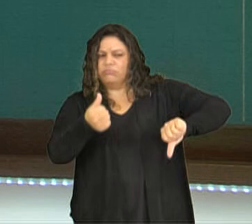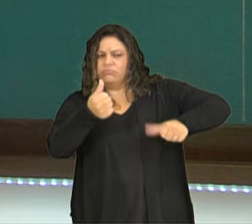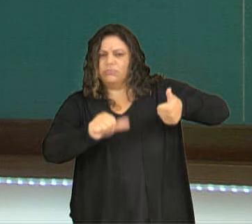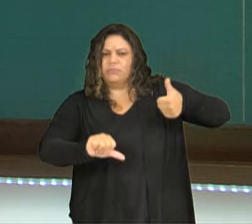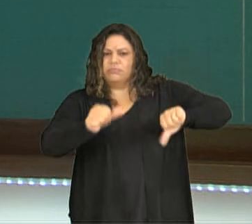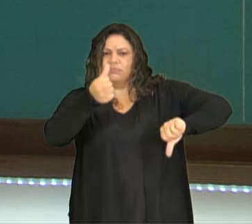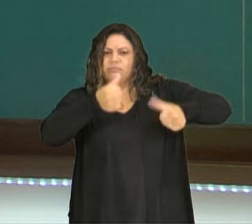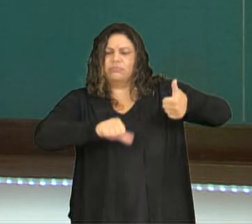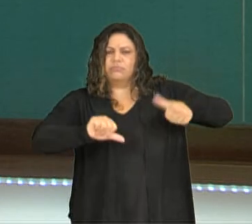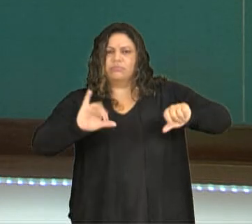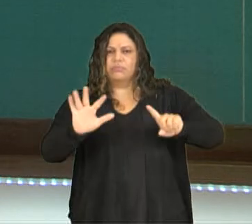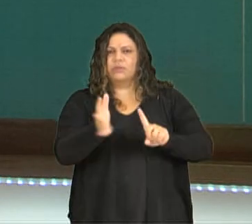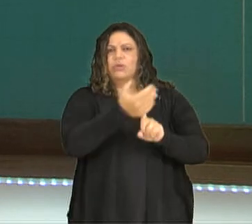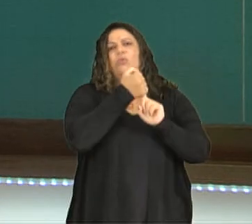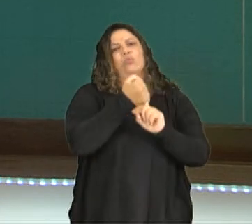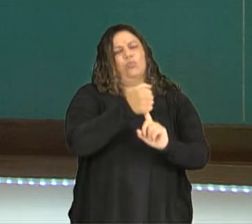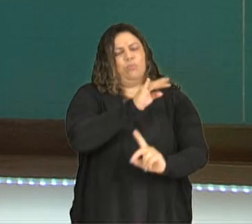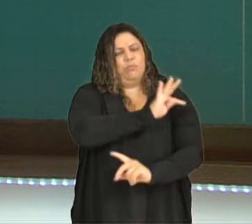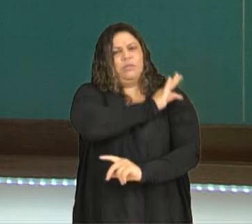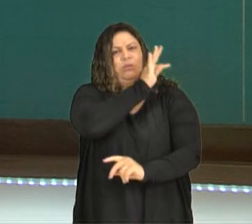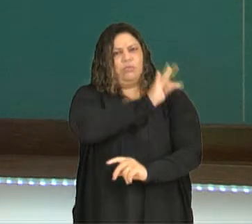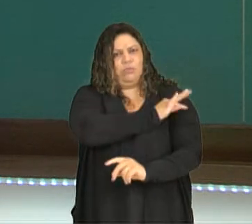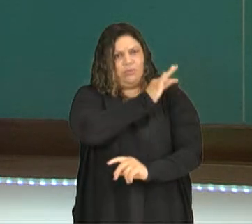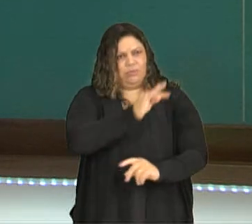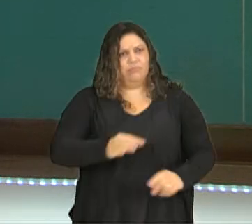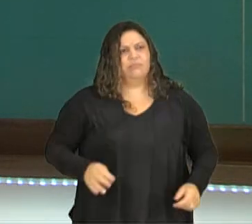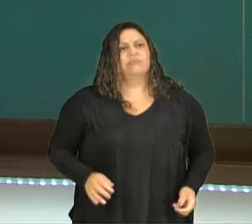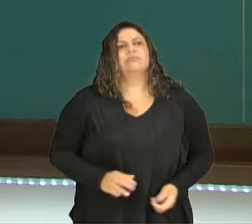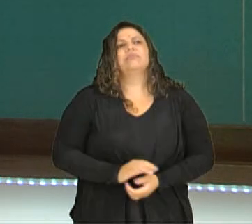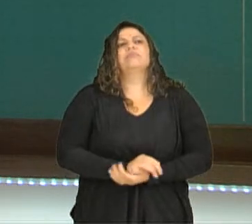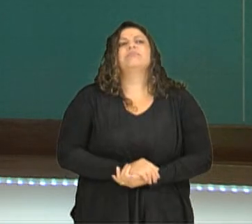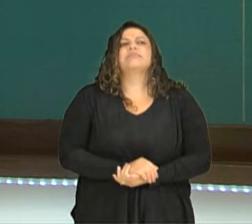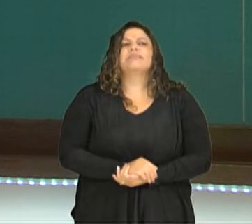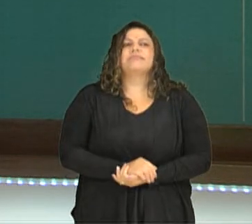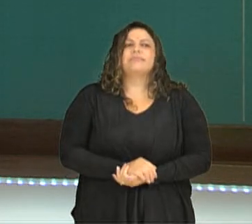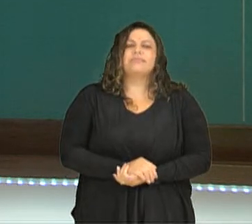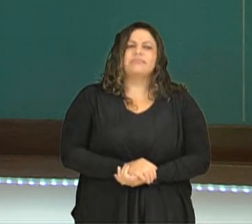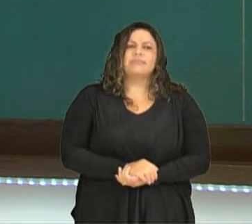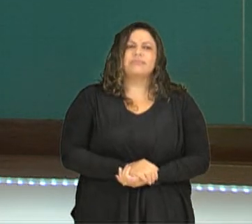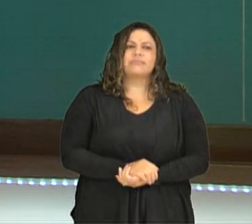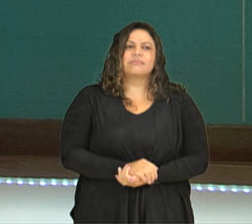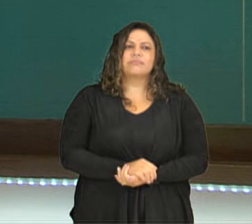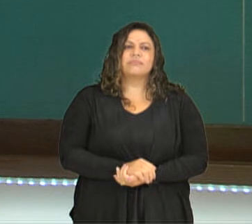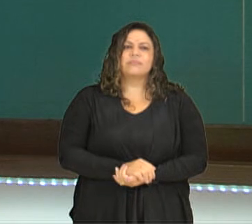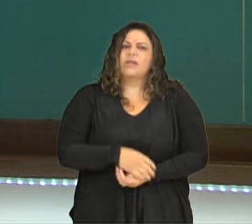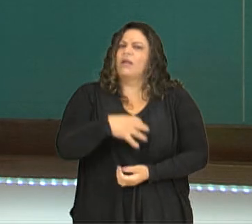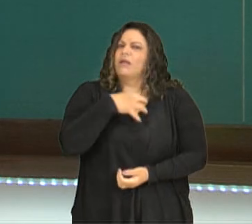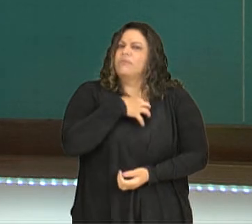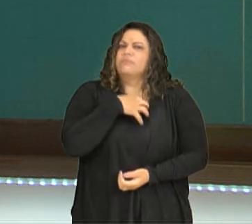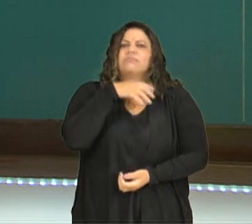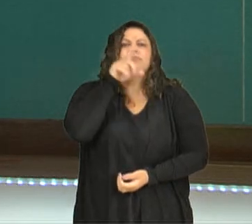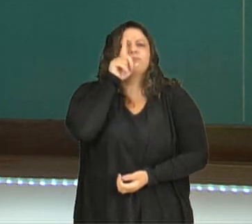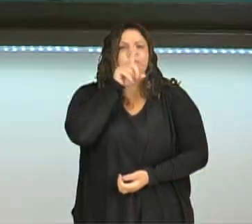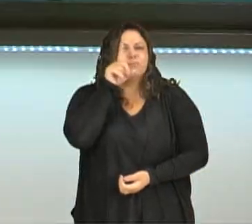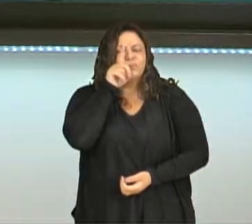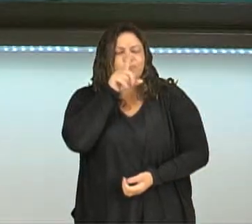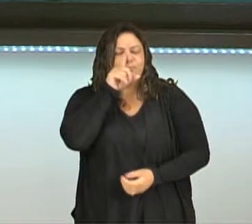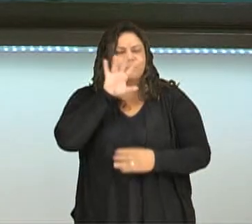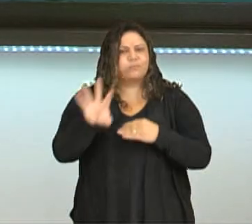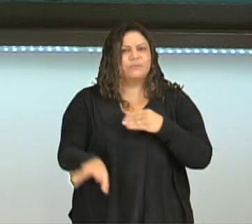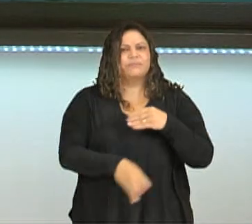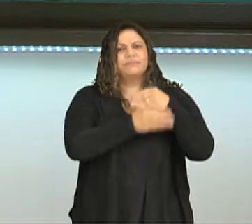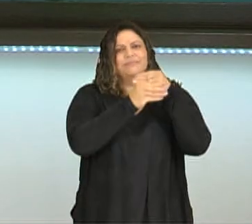tem todo esse domínio técnico dos gestos e dos movimentos. O estilo americano, ele